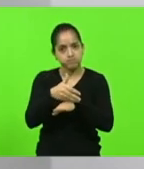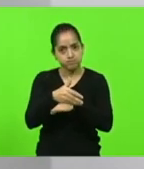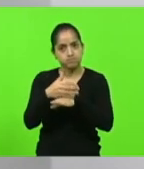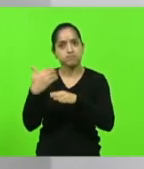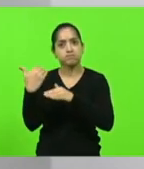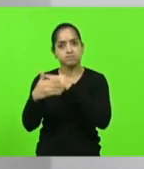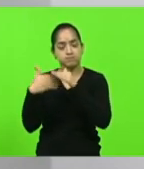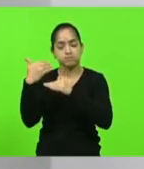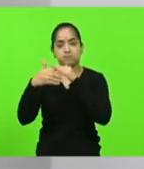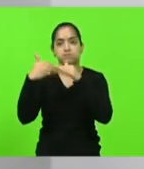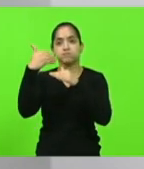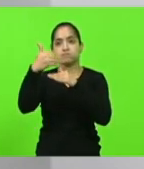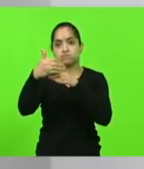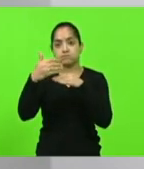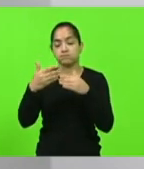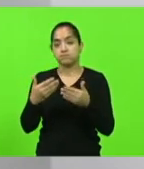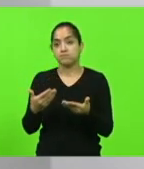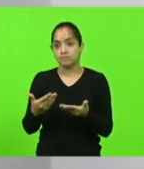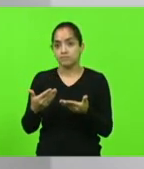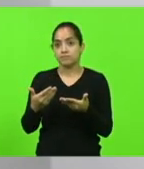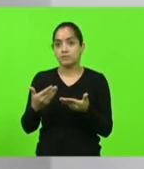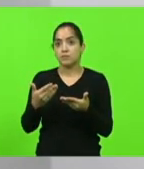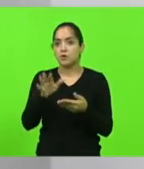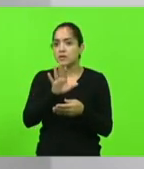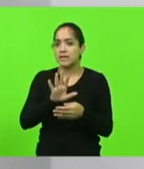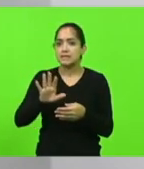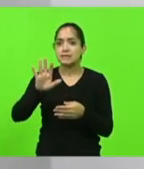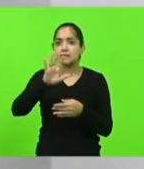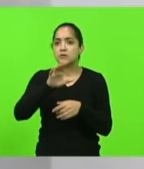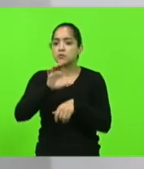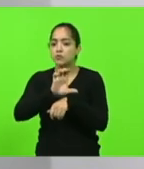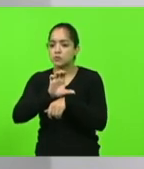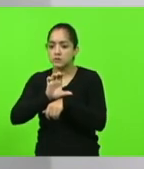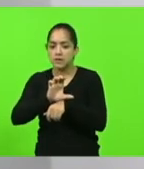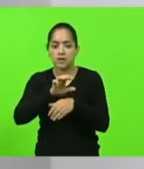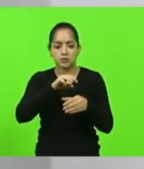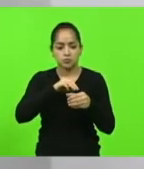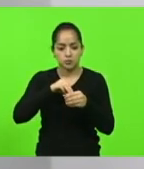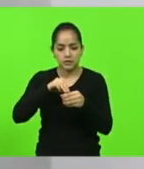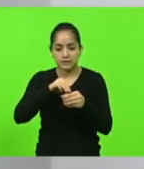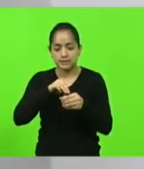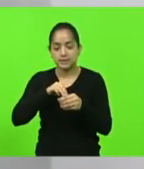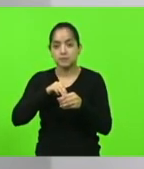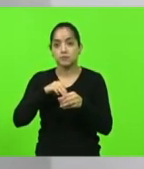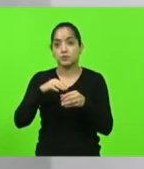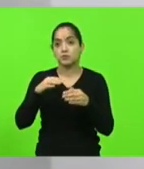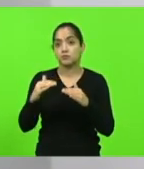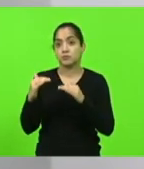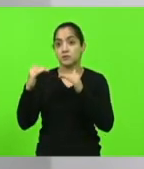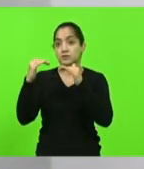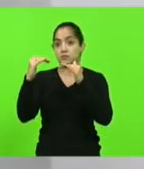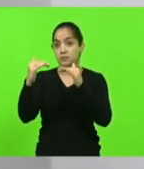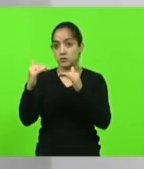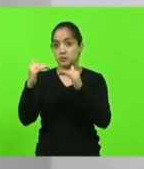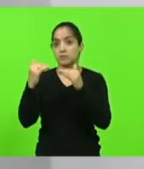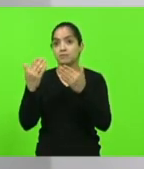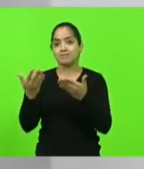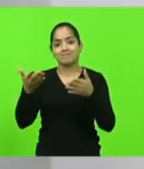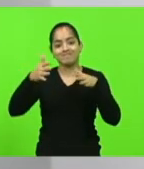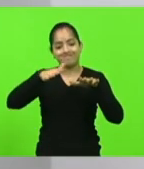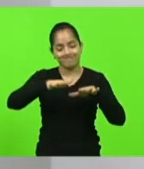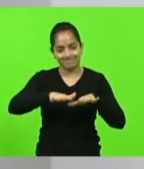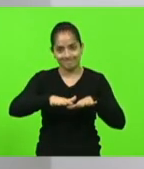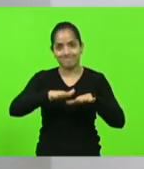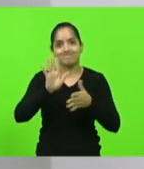da da nossa nação do nosso estado dos Municípios E acima de tudo que a inclusão